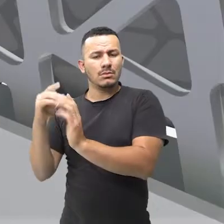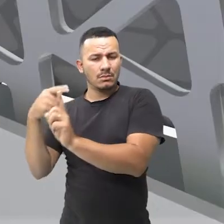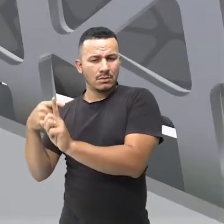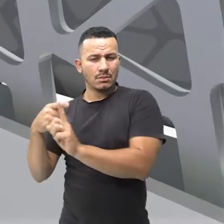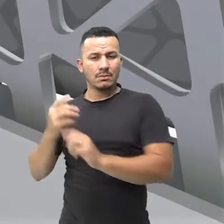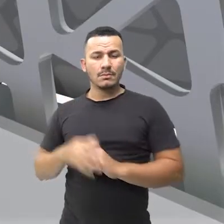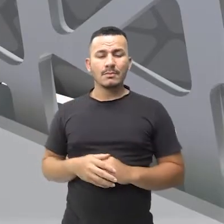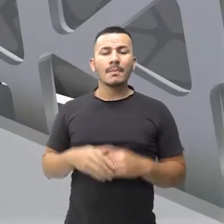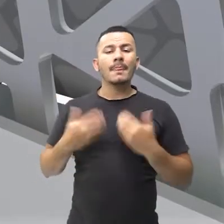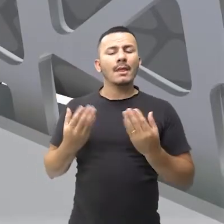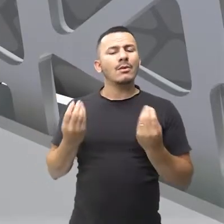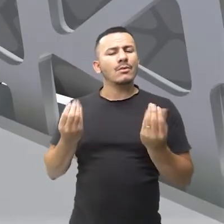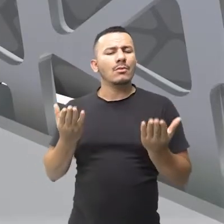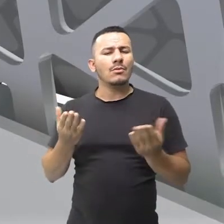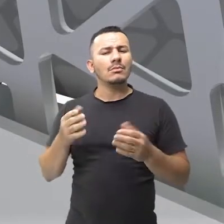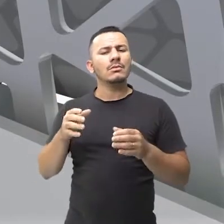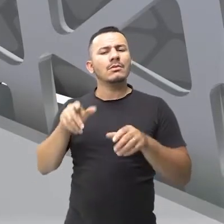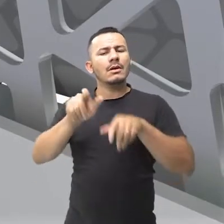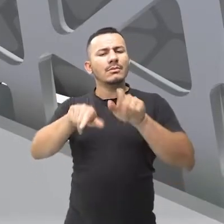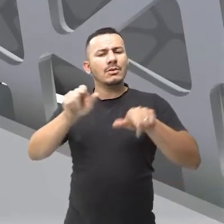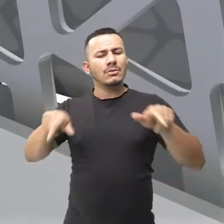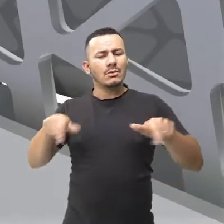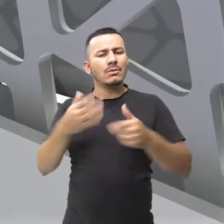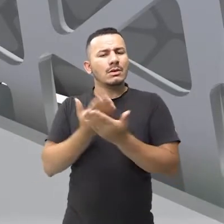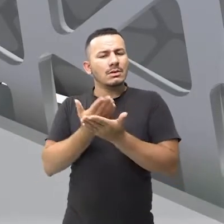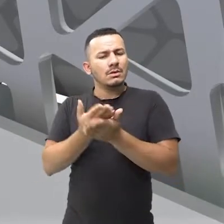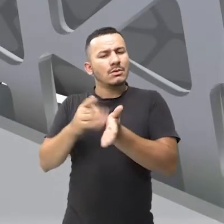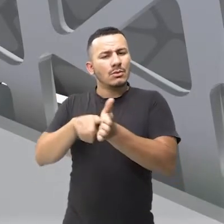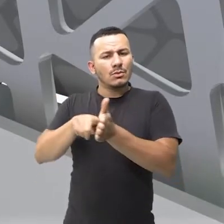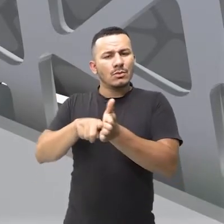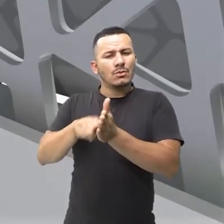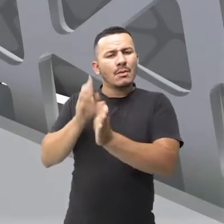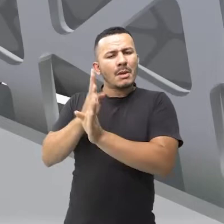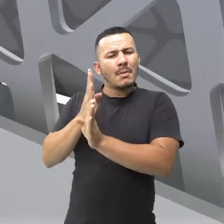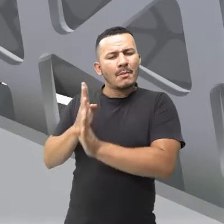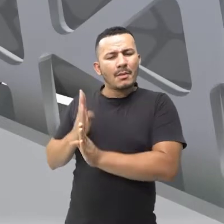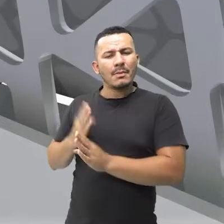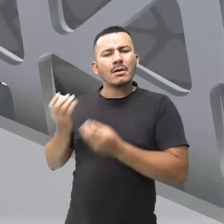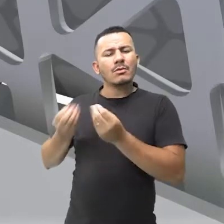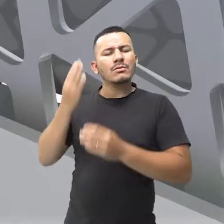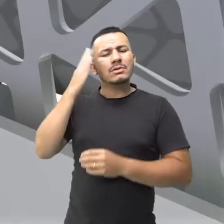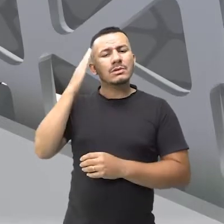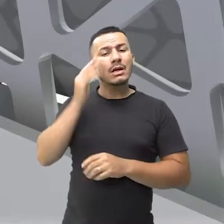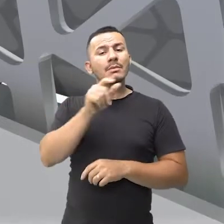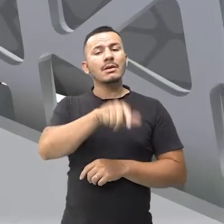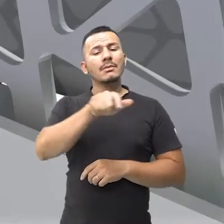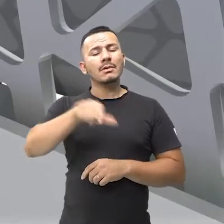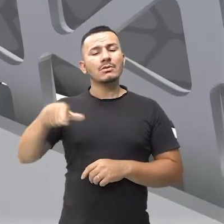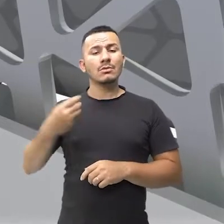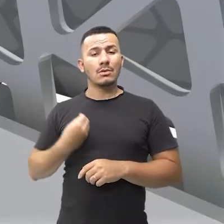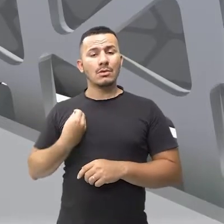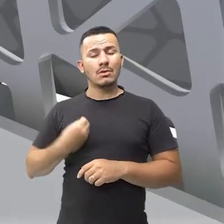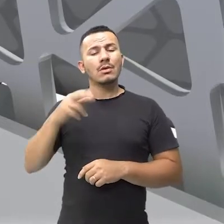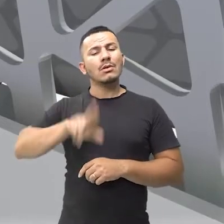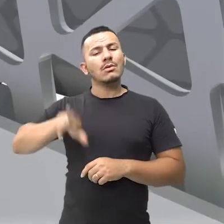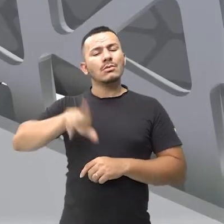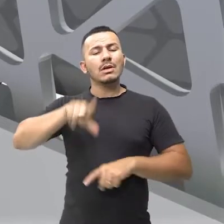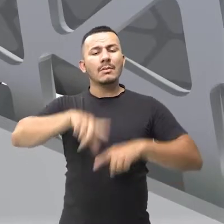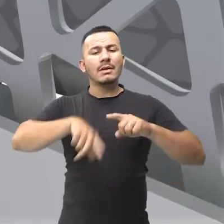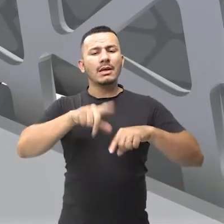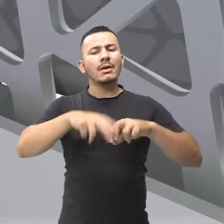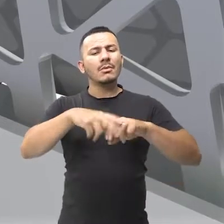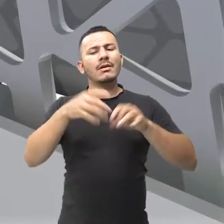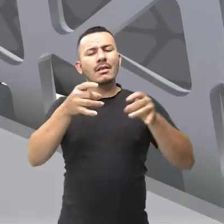os estudiosos sabiam como esses seres humanos viviam? Através desses utensílios que eles deixaram,